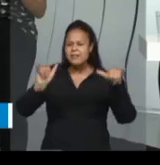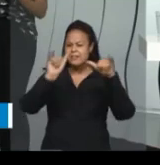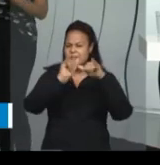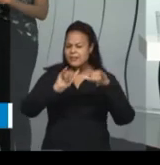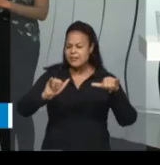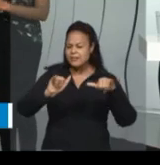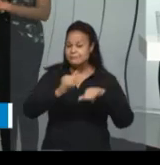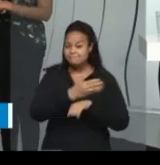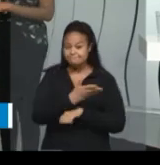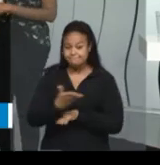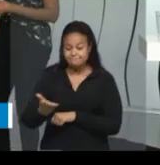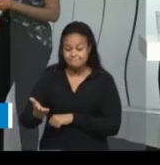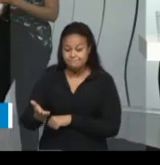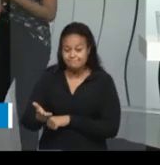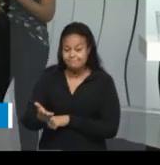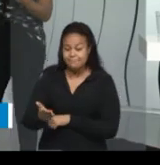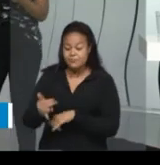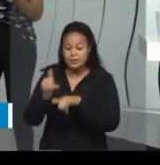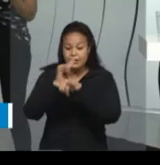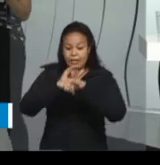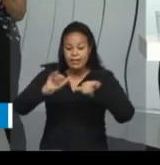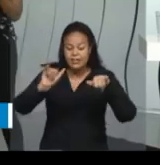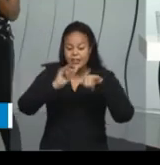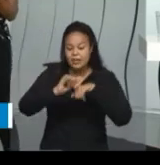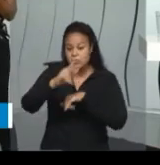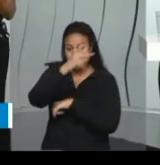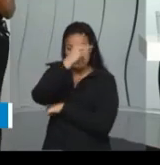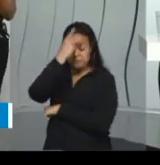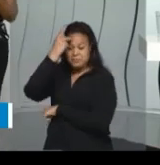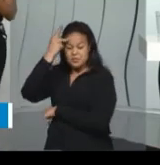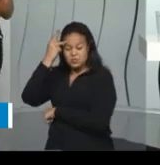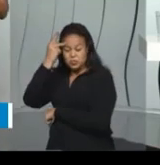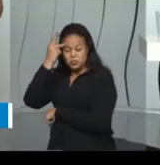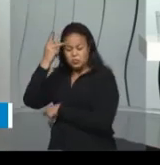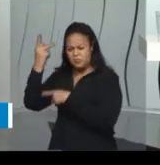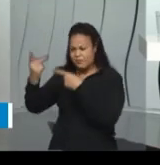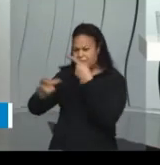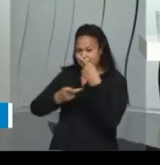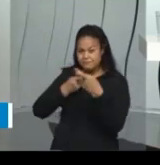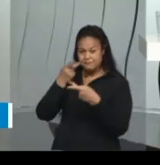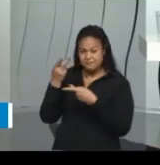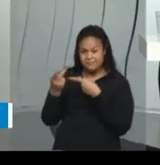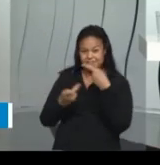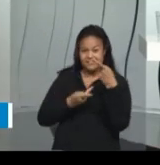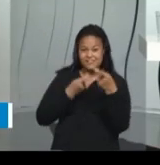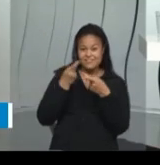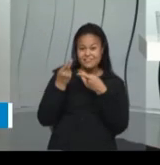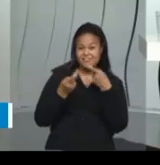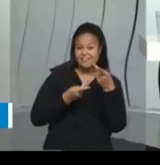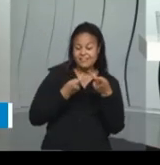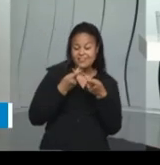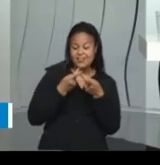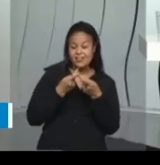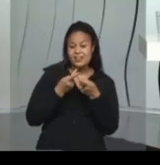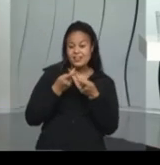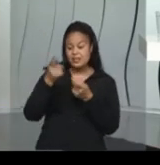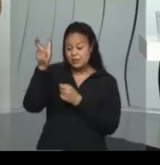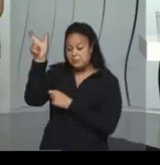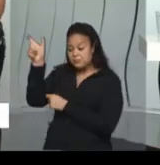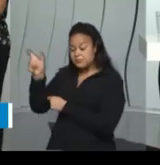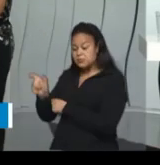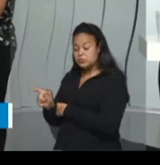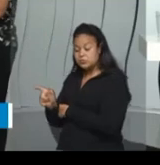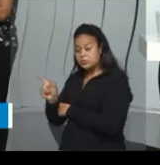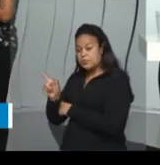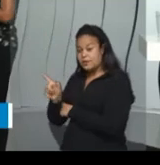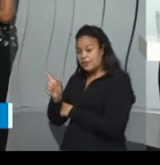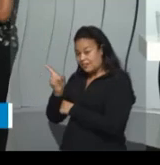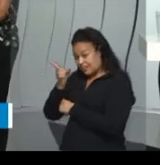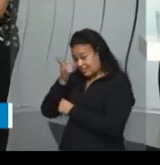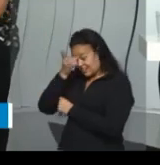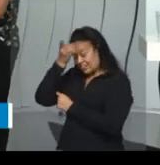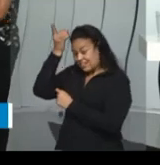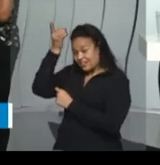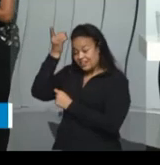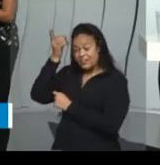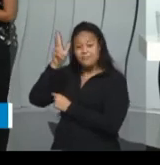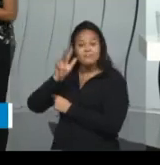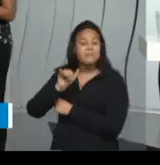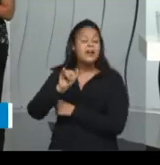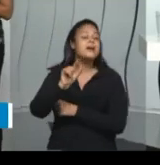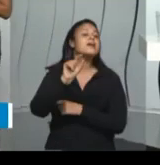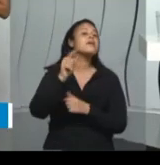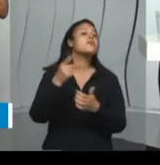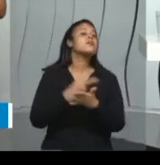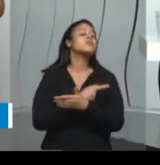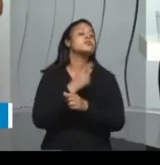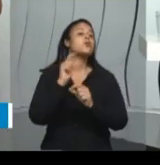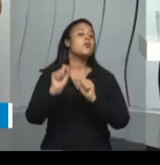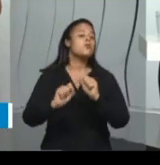uma modalidade em que essa pessoa, esse autor, vai